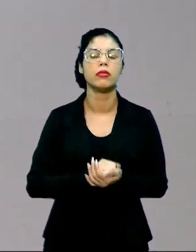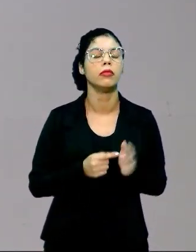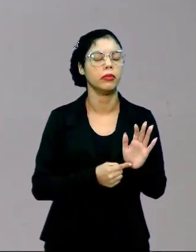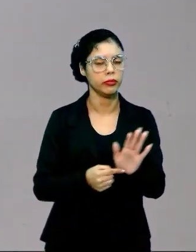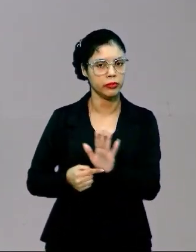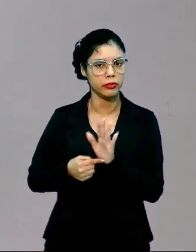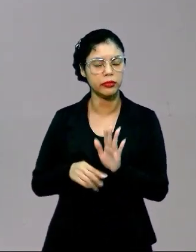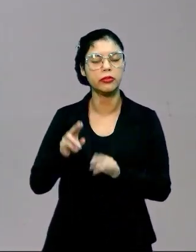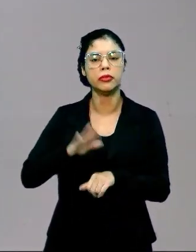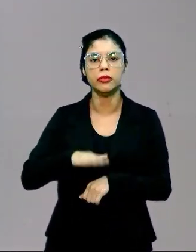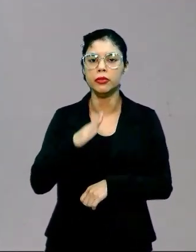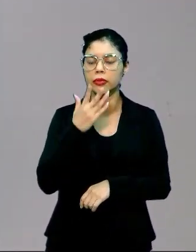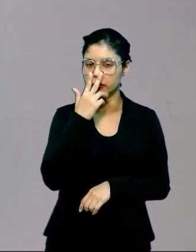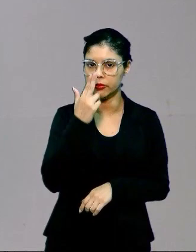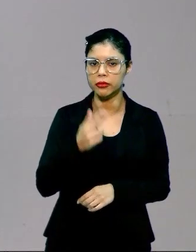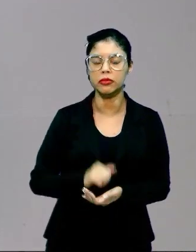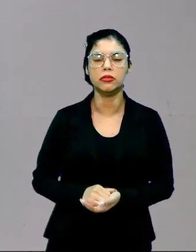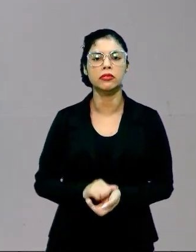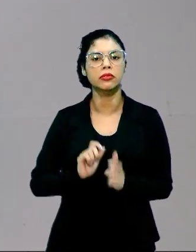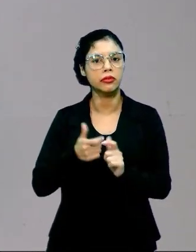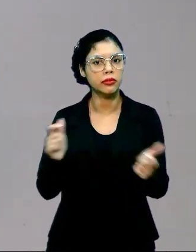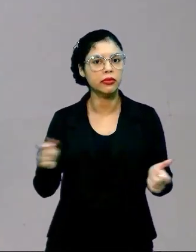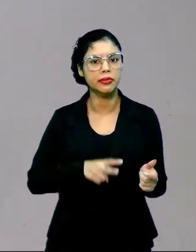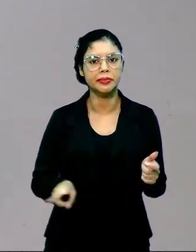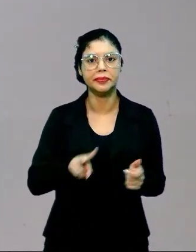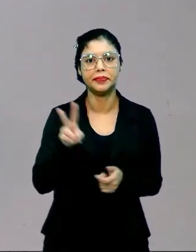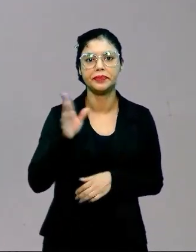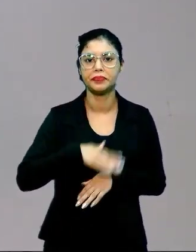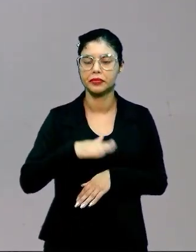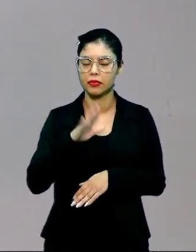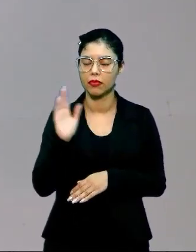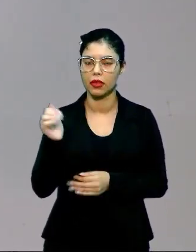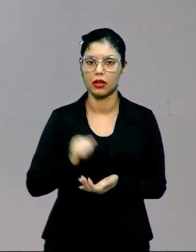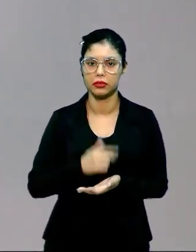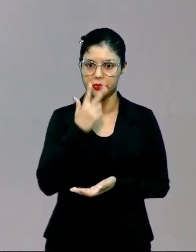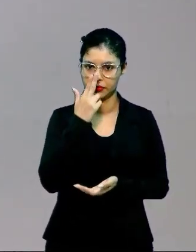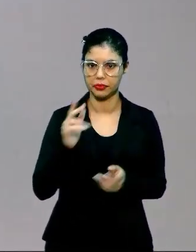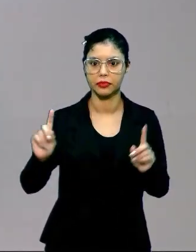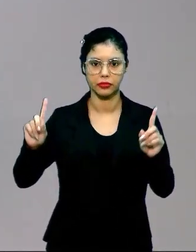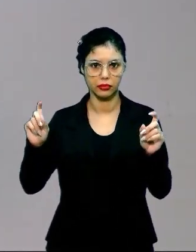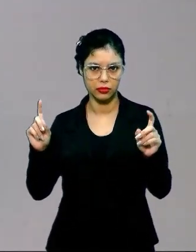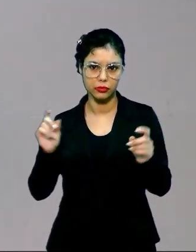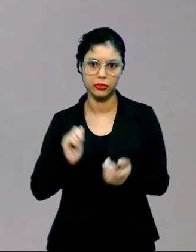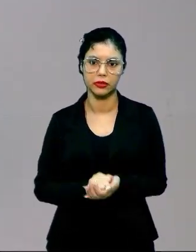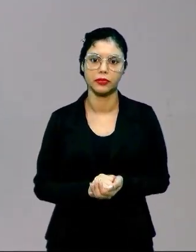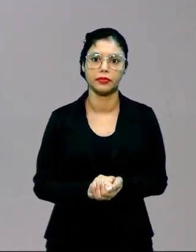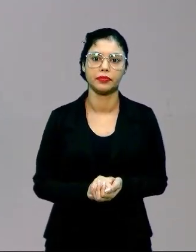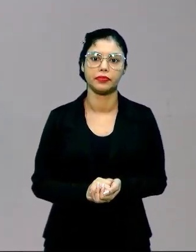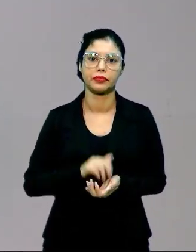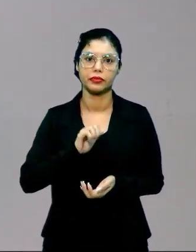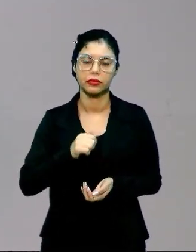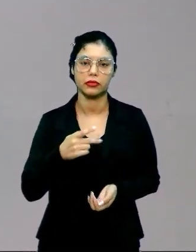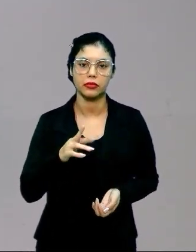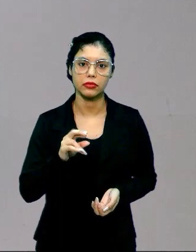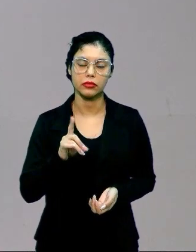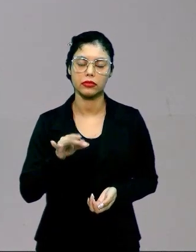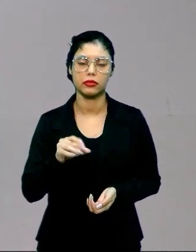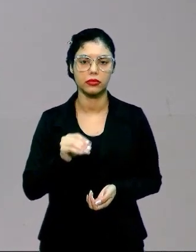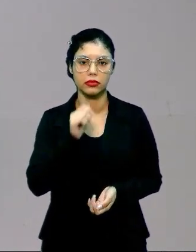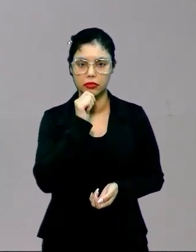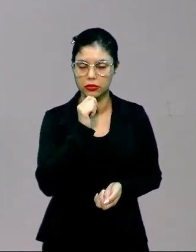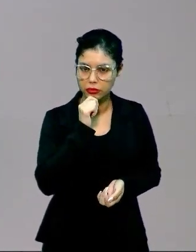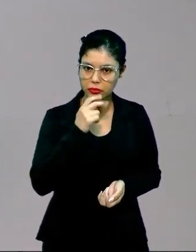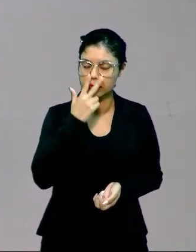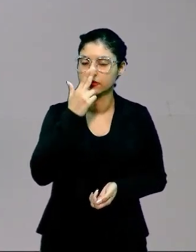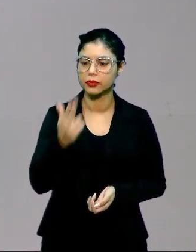aparece. Então, tem a maior frequência aquele valor que mais aparece. Eu chamo, entre aspas, de o aparecido. Correto? Então, é o que